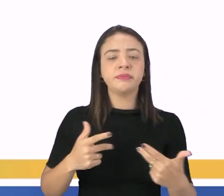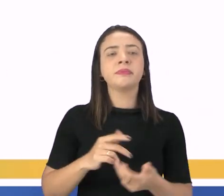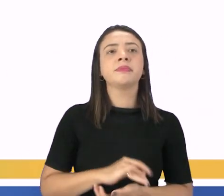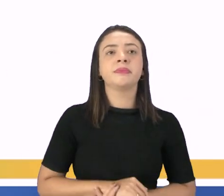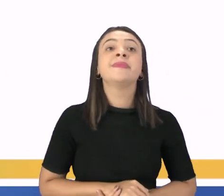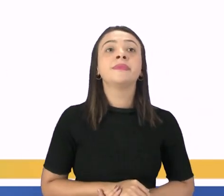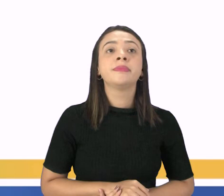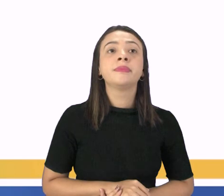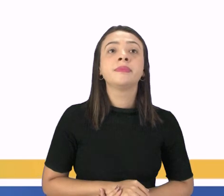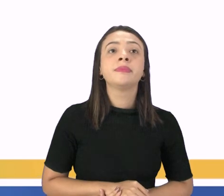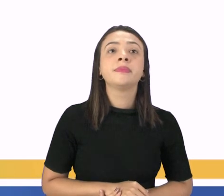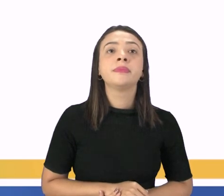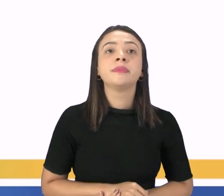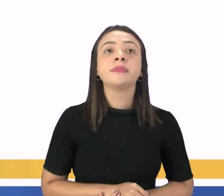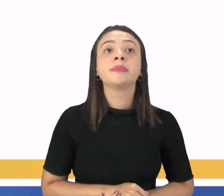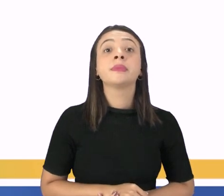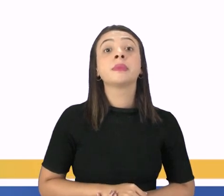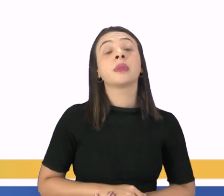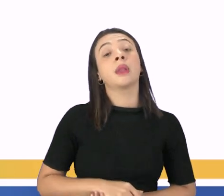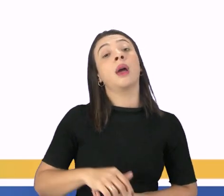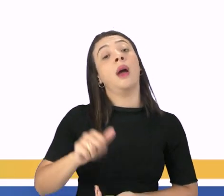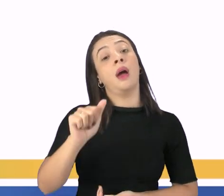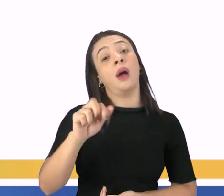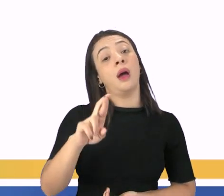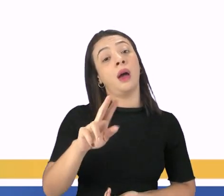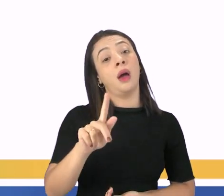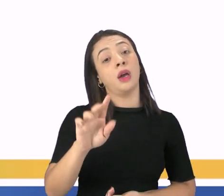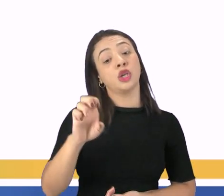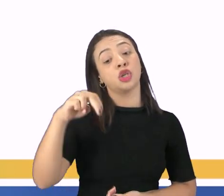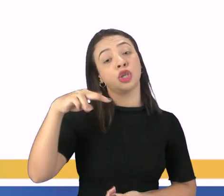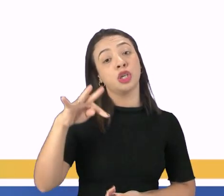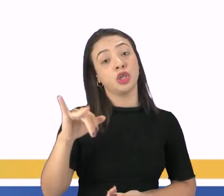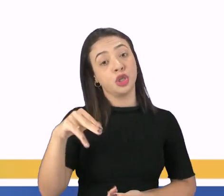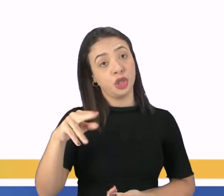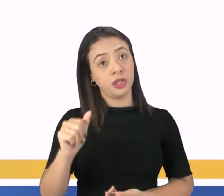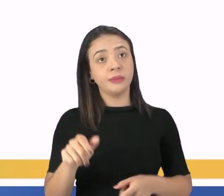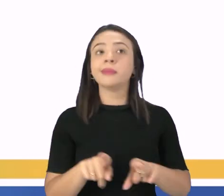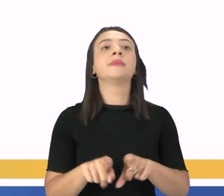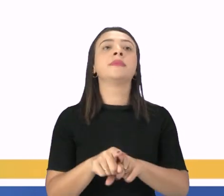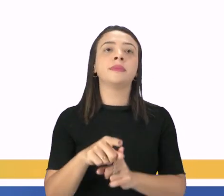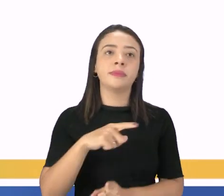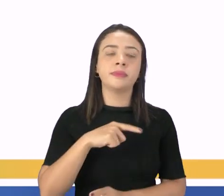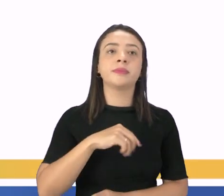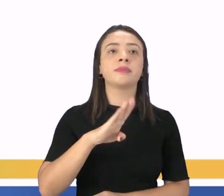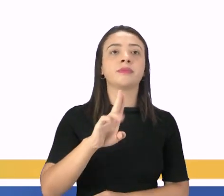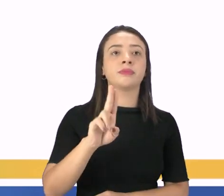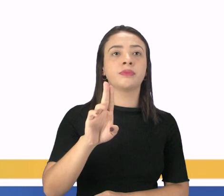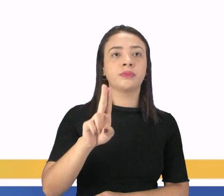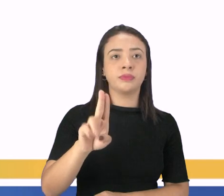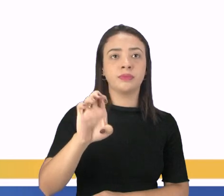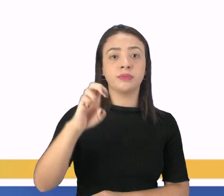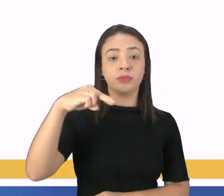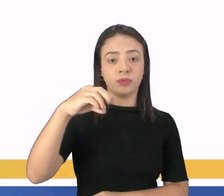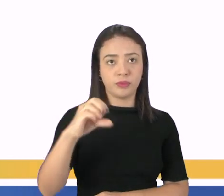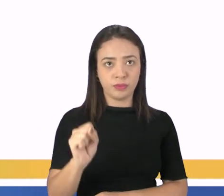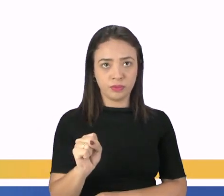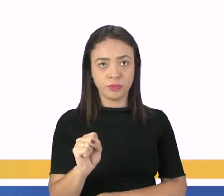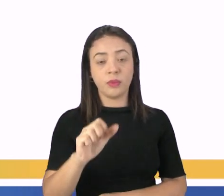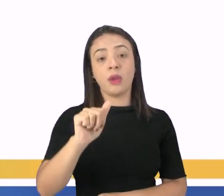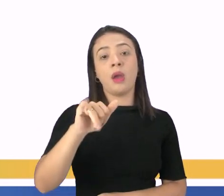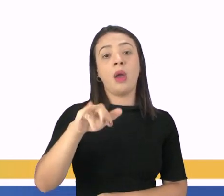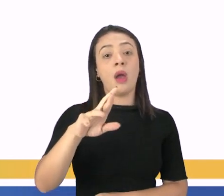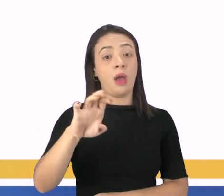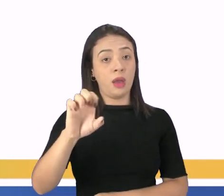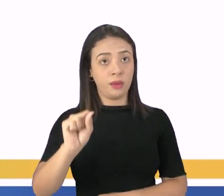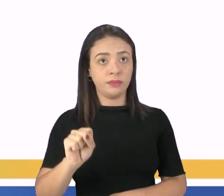sudeste. Na Argentina, Buenos Aires também se enquadrou nessa categoria, como eu disse que a Argentina